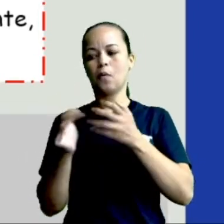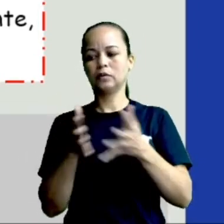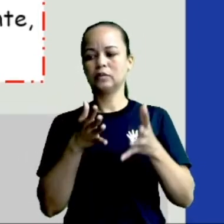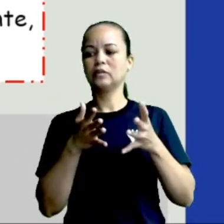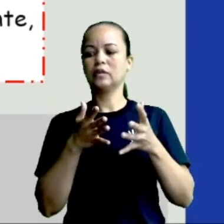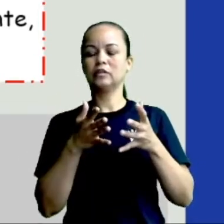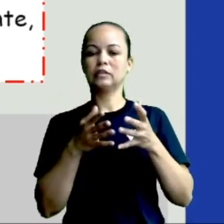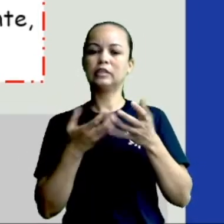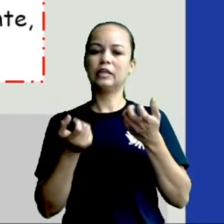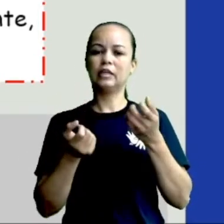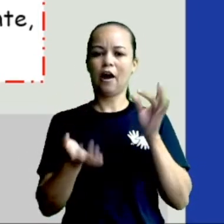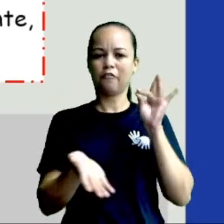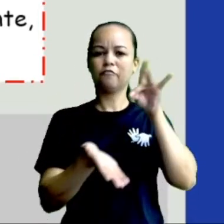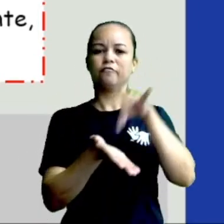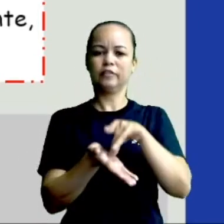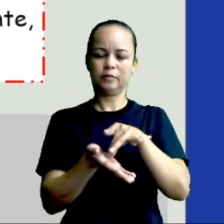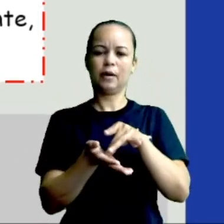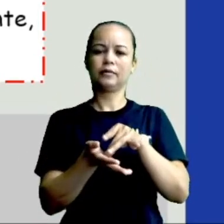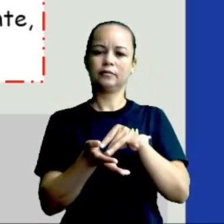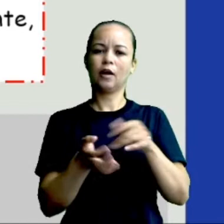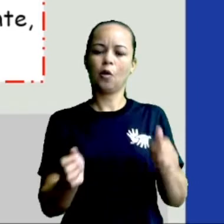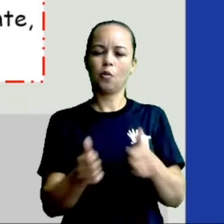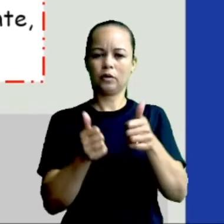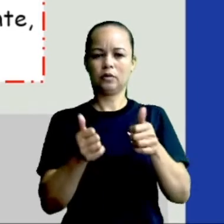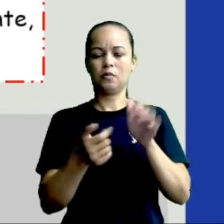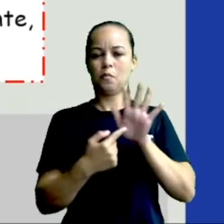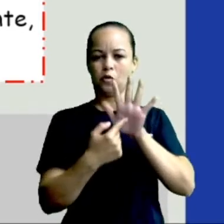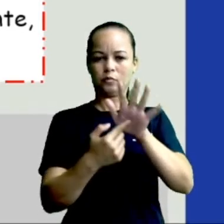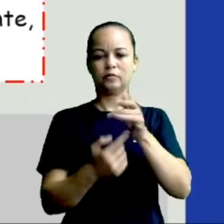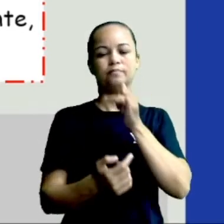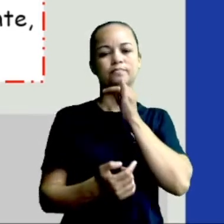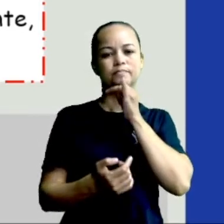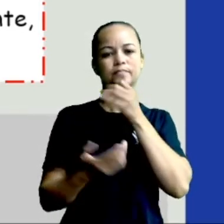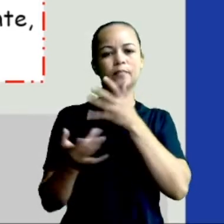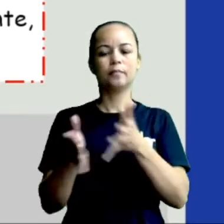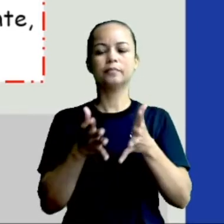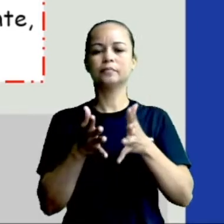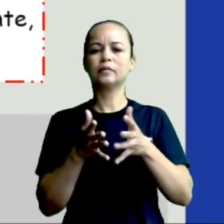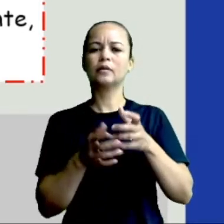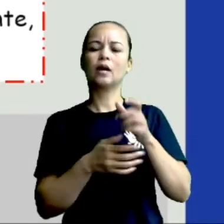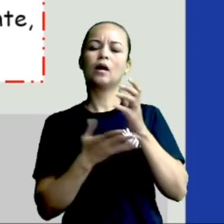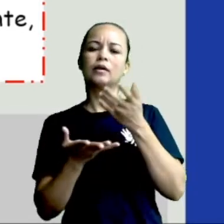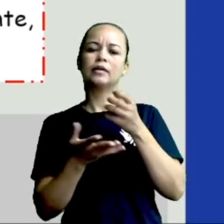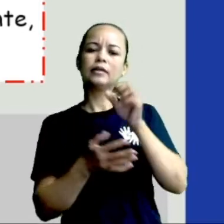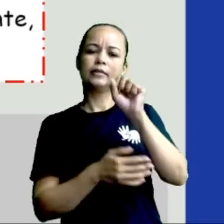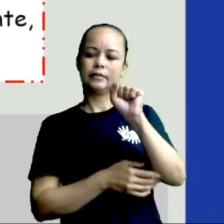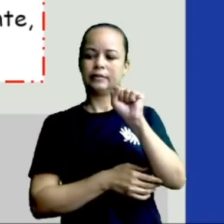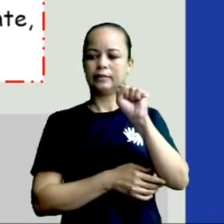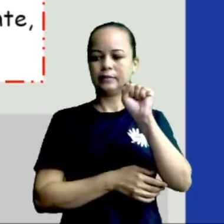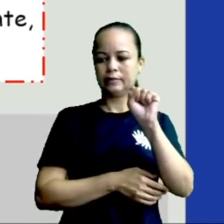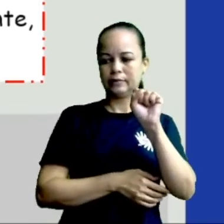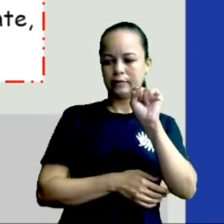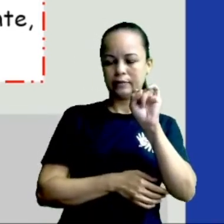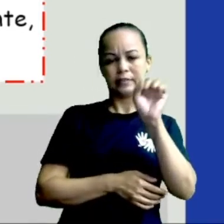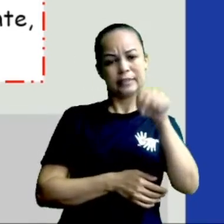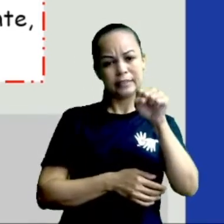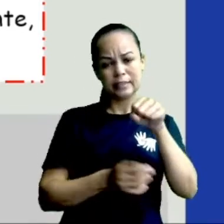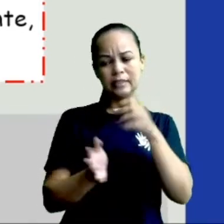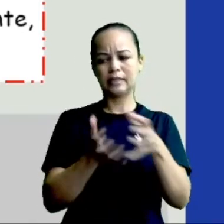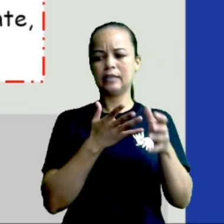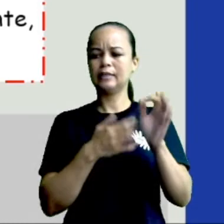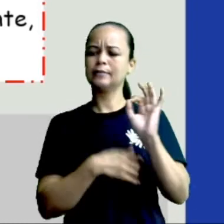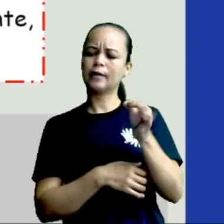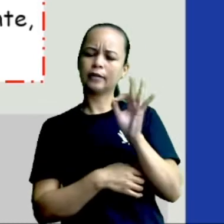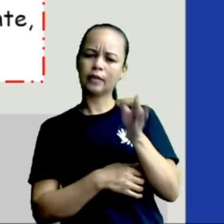advérbios de afirmação, e eu trouxe aqui alguns exemplos. Então pode ser a palavrinha, ó, sim,